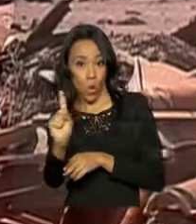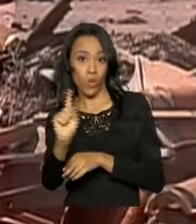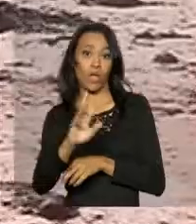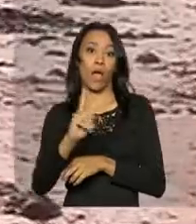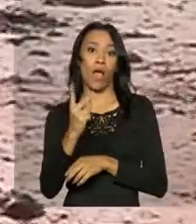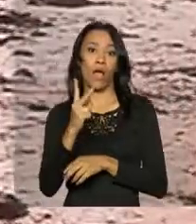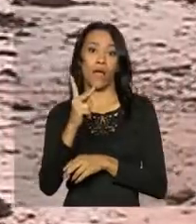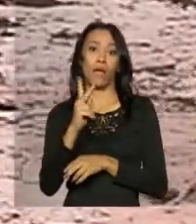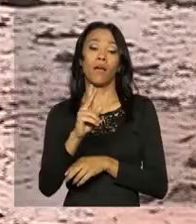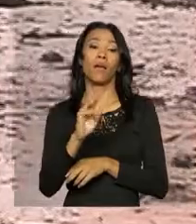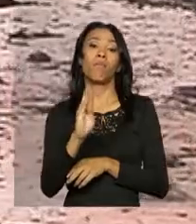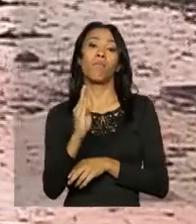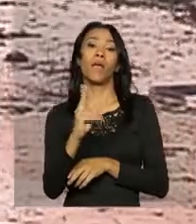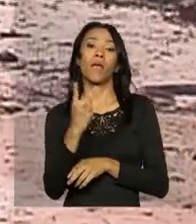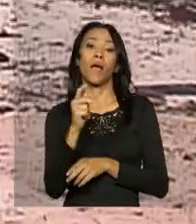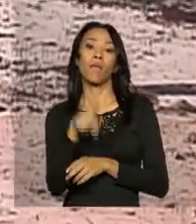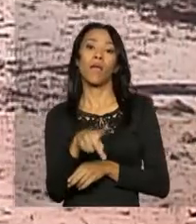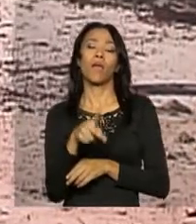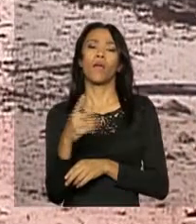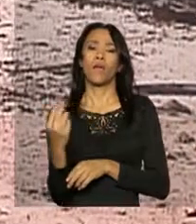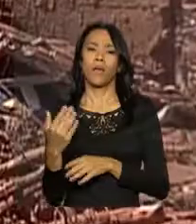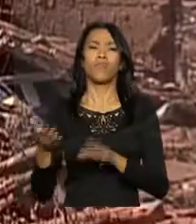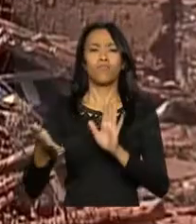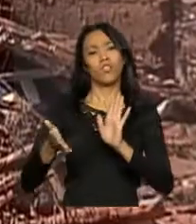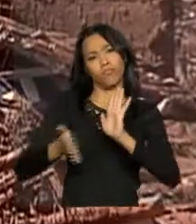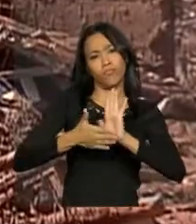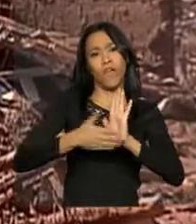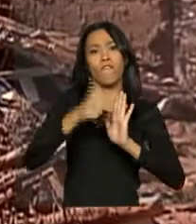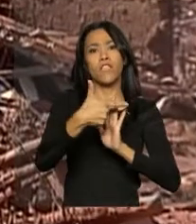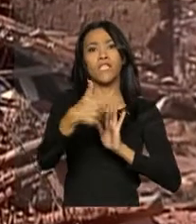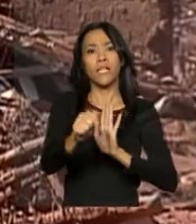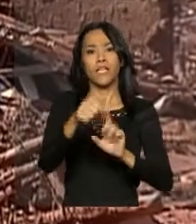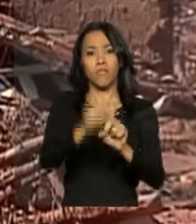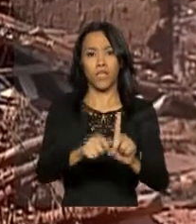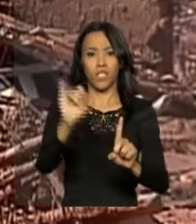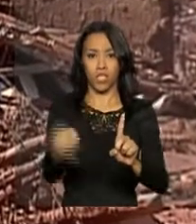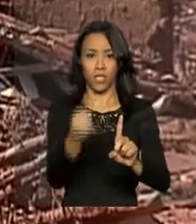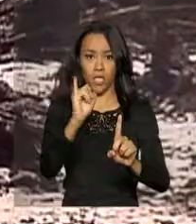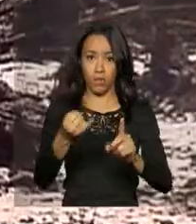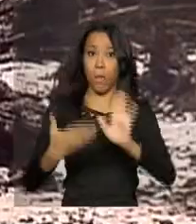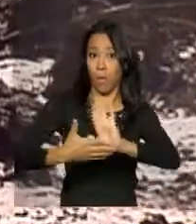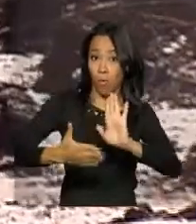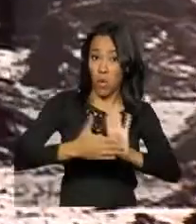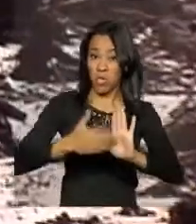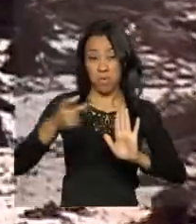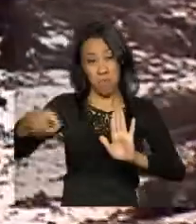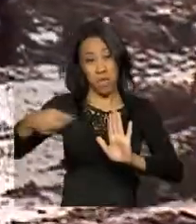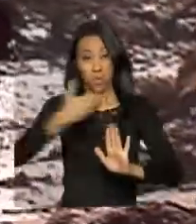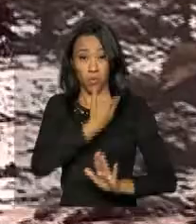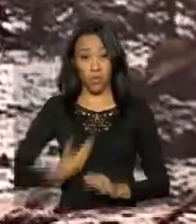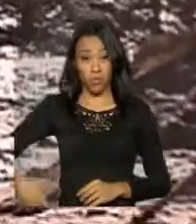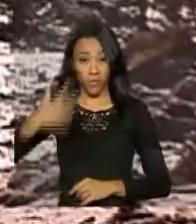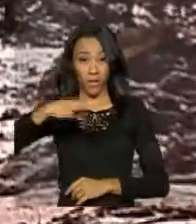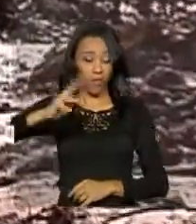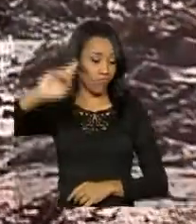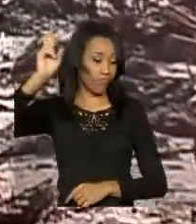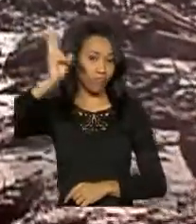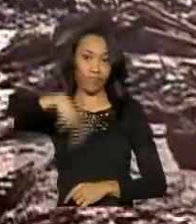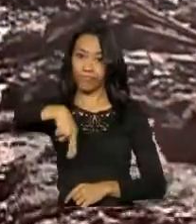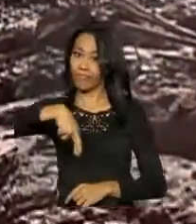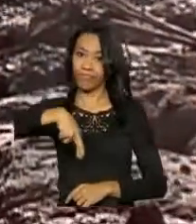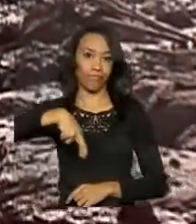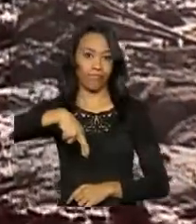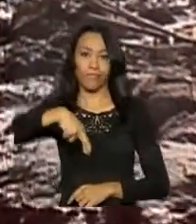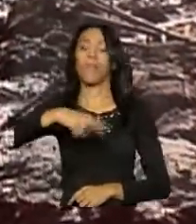apresentado a primeira versão de seu plano em 27 de janeiro rejeitado pelo órgão ambiental do governo federal o novo estudo será